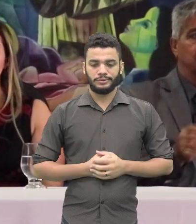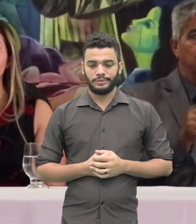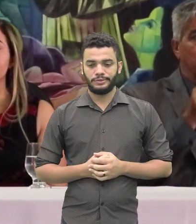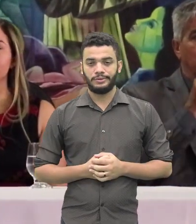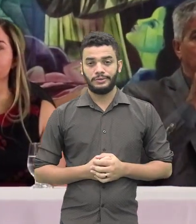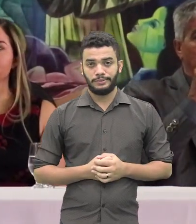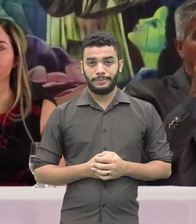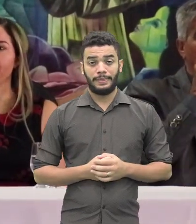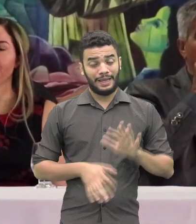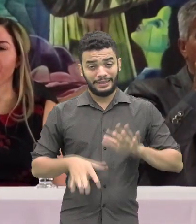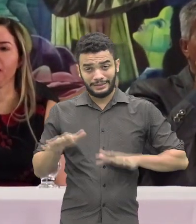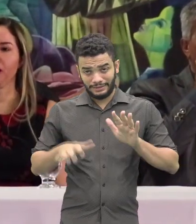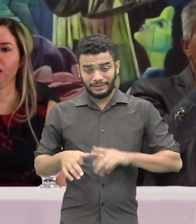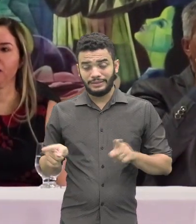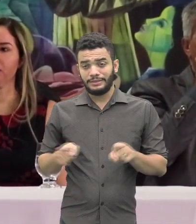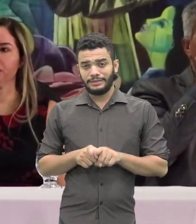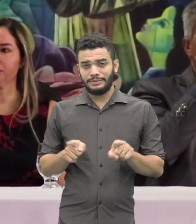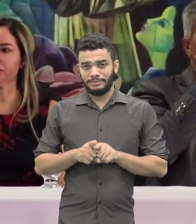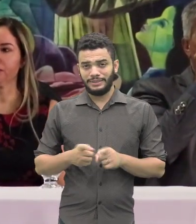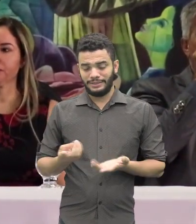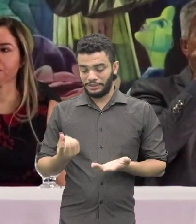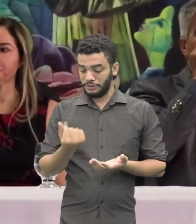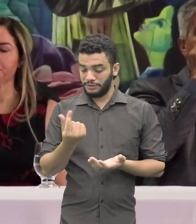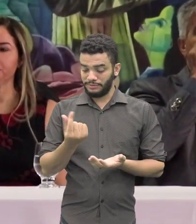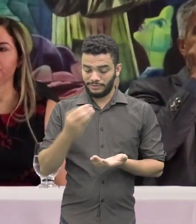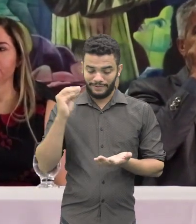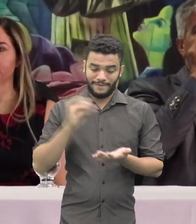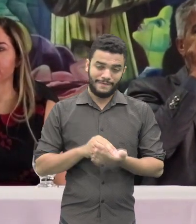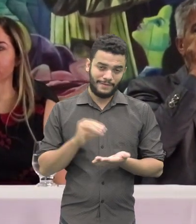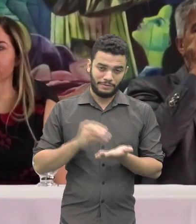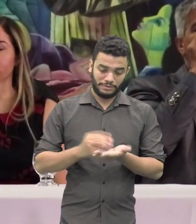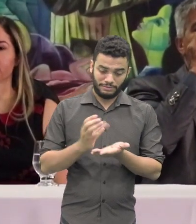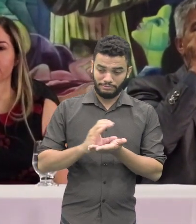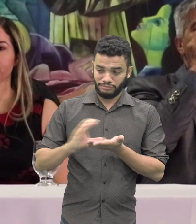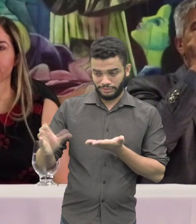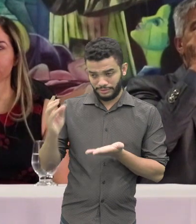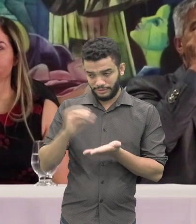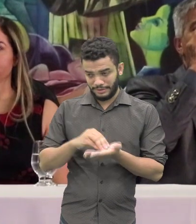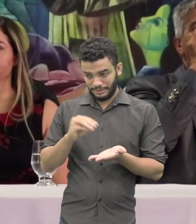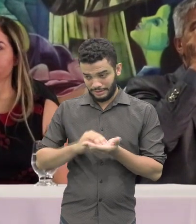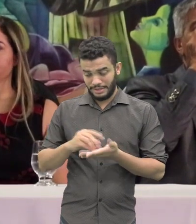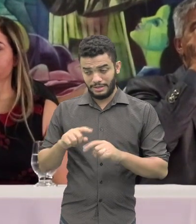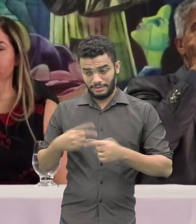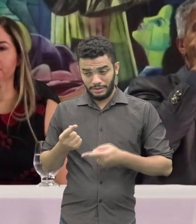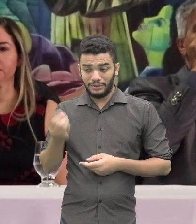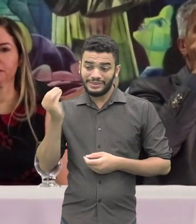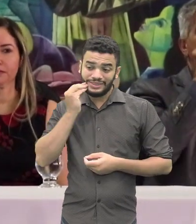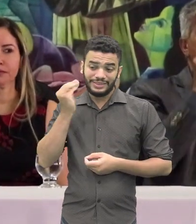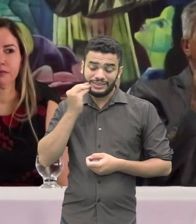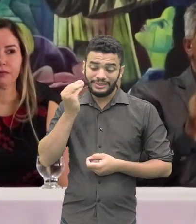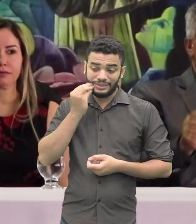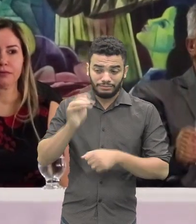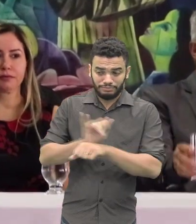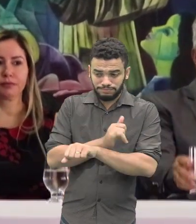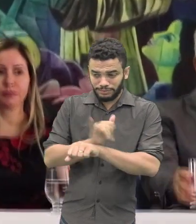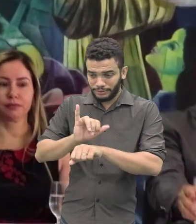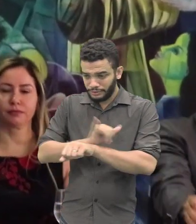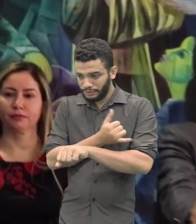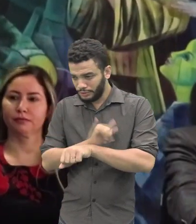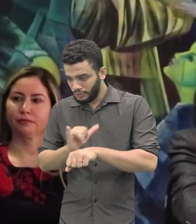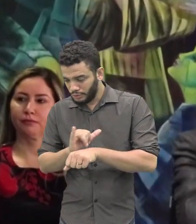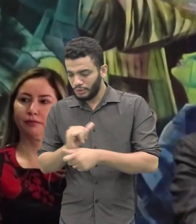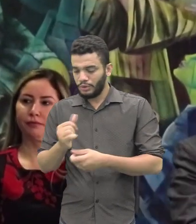financeiro também mas a gente busca ou procura Minimizar os problemas atendendo